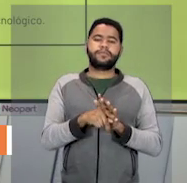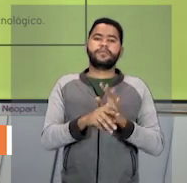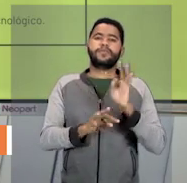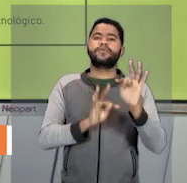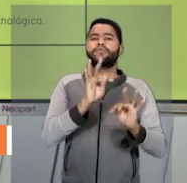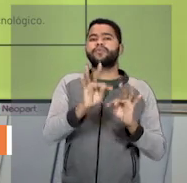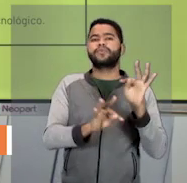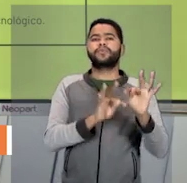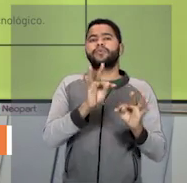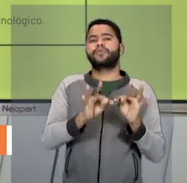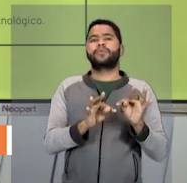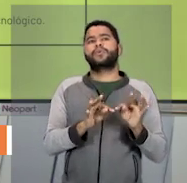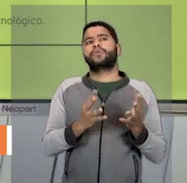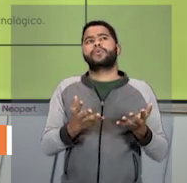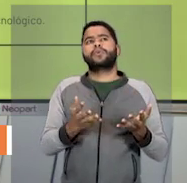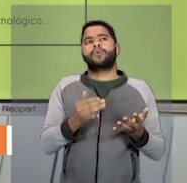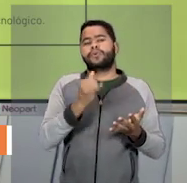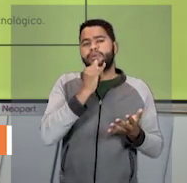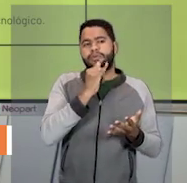tecnologia,